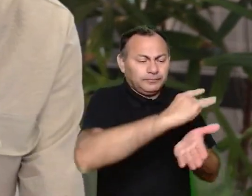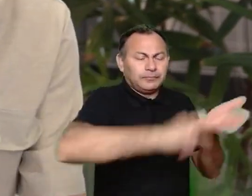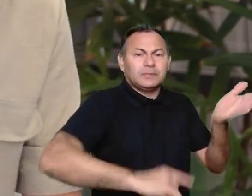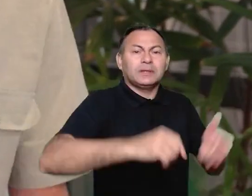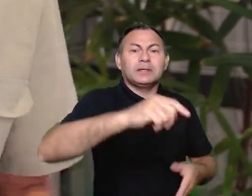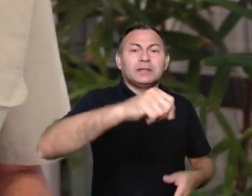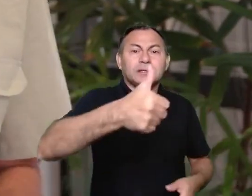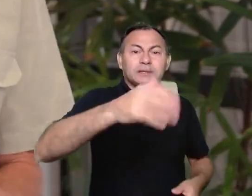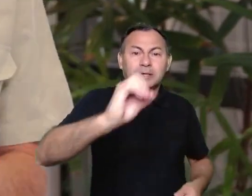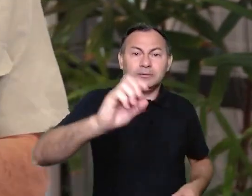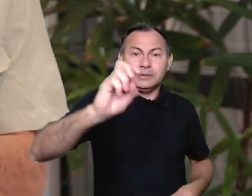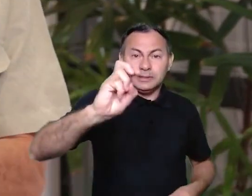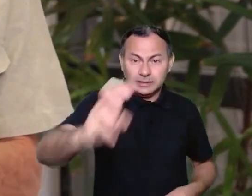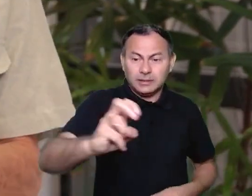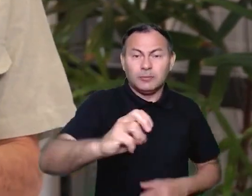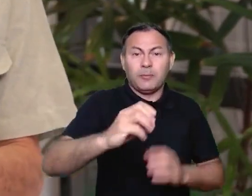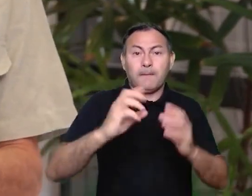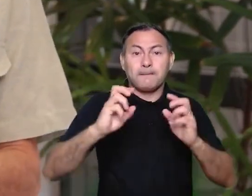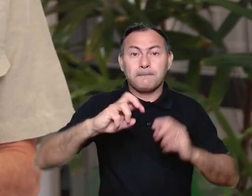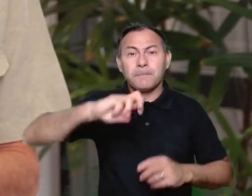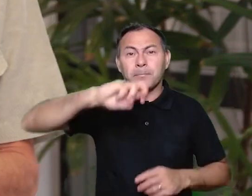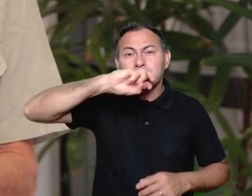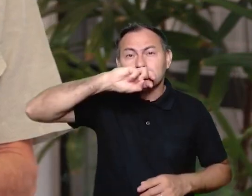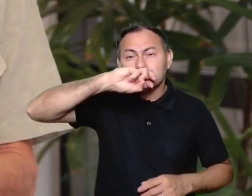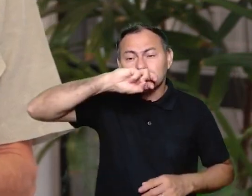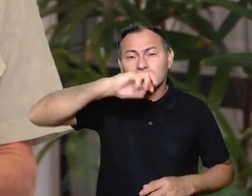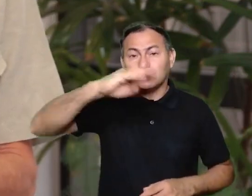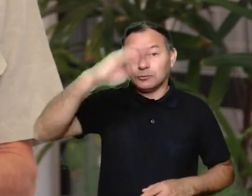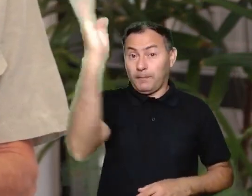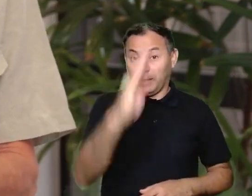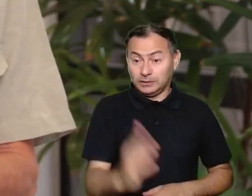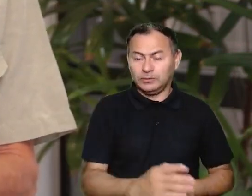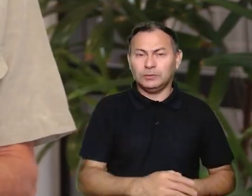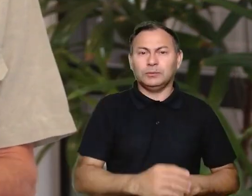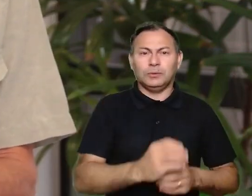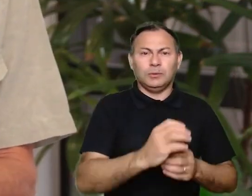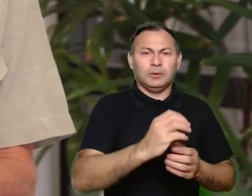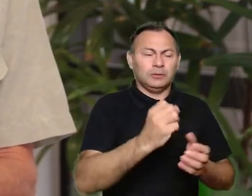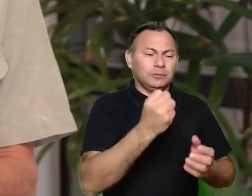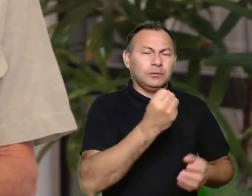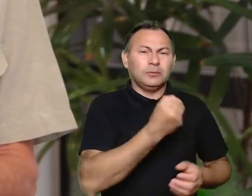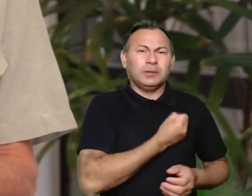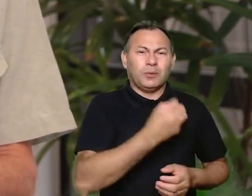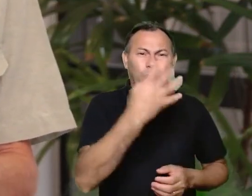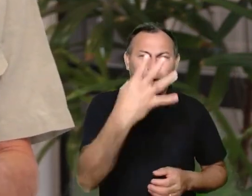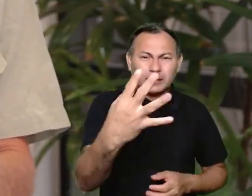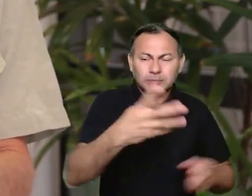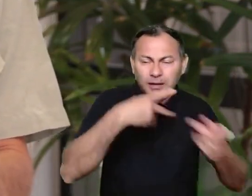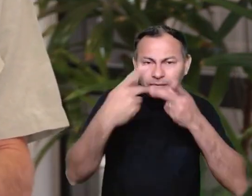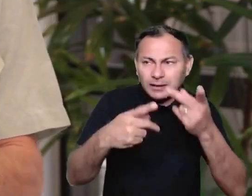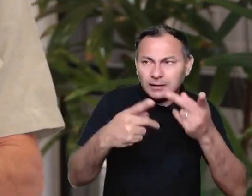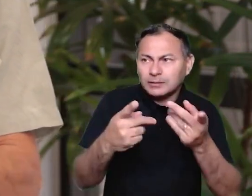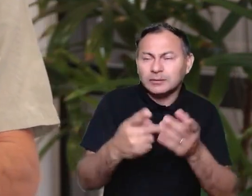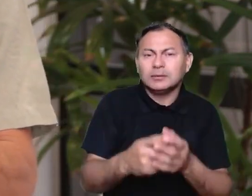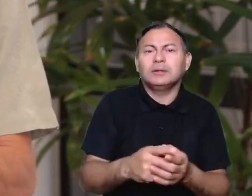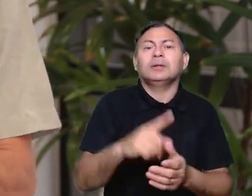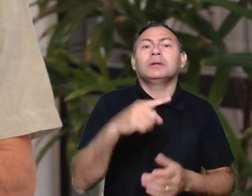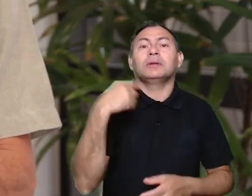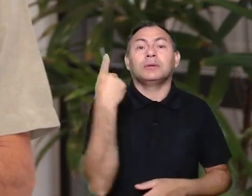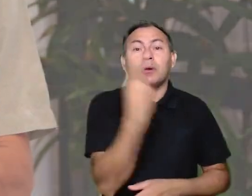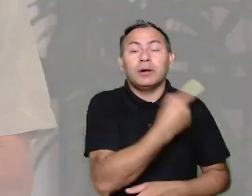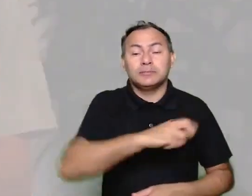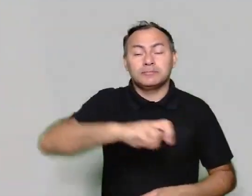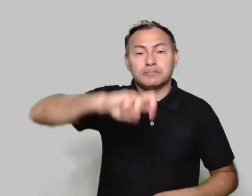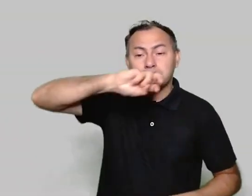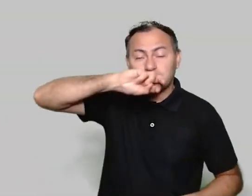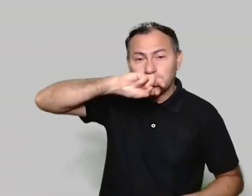documento 105, em que os bispos do Brasil, logo no início, no item 4, vão dizer assim: